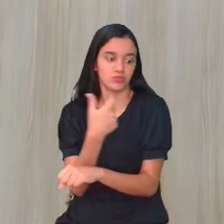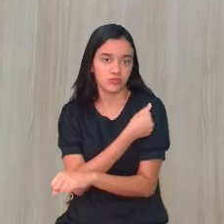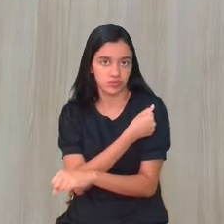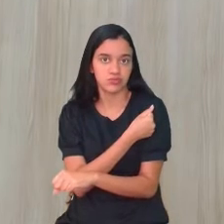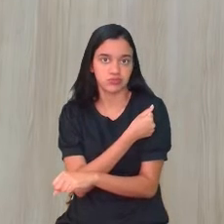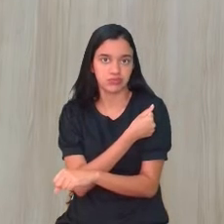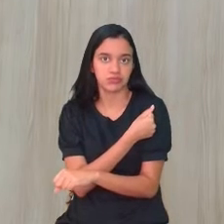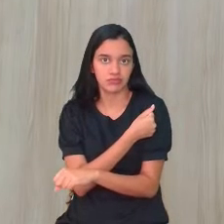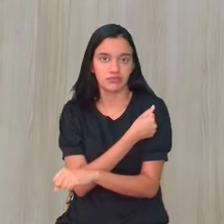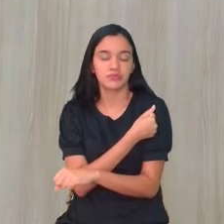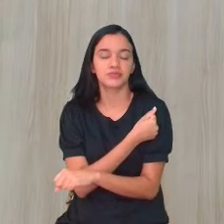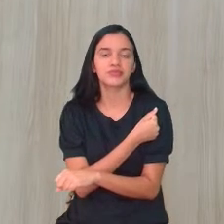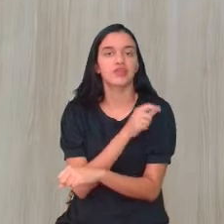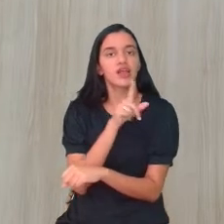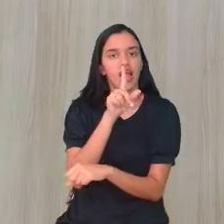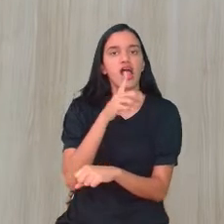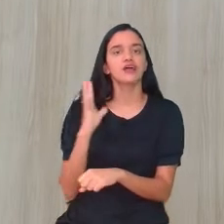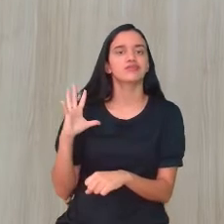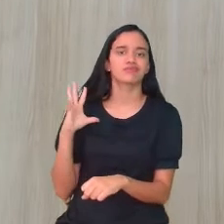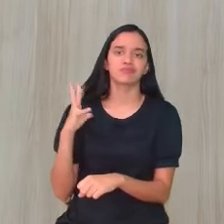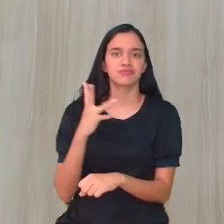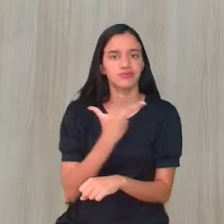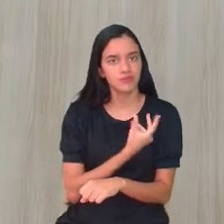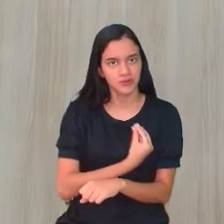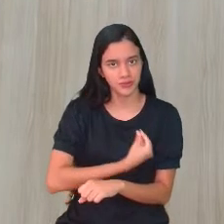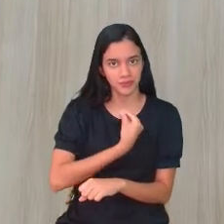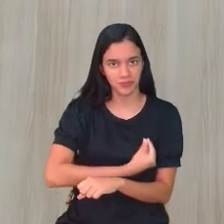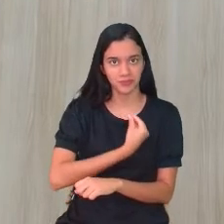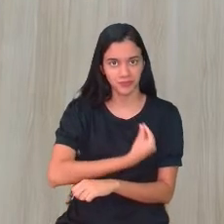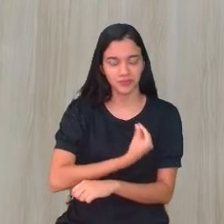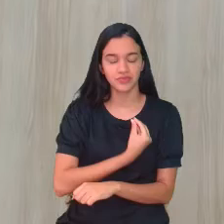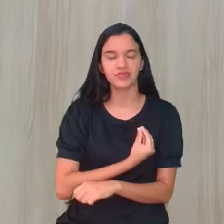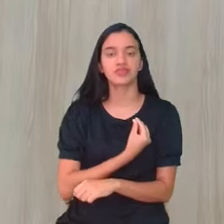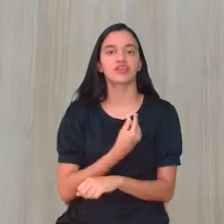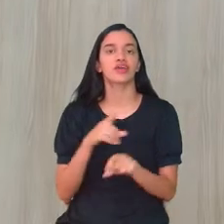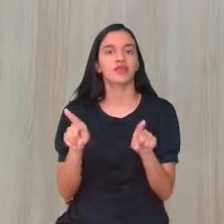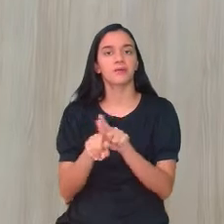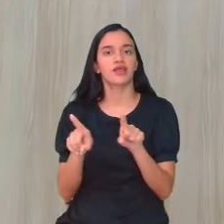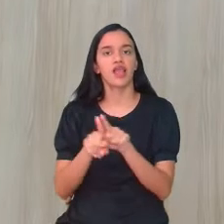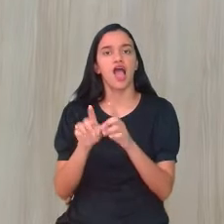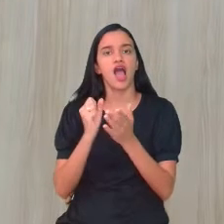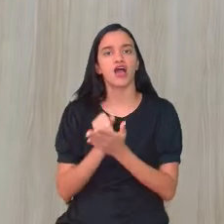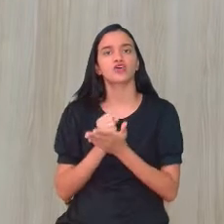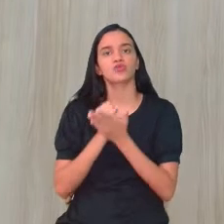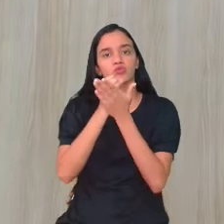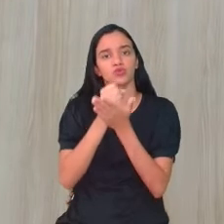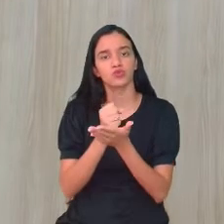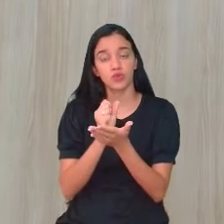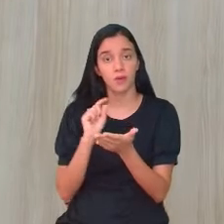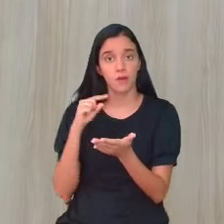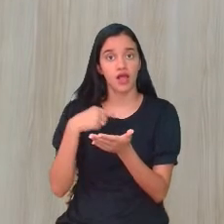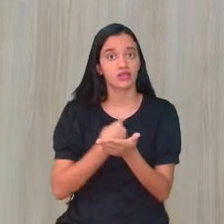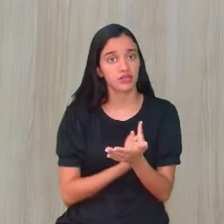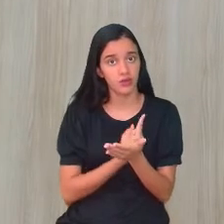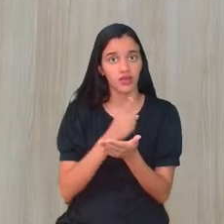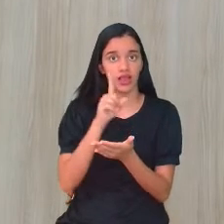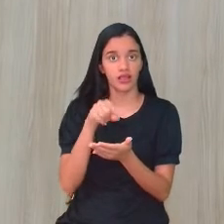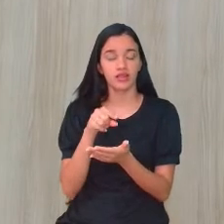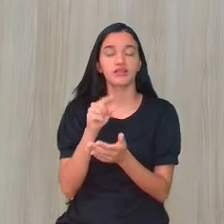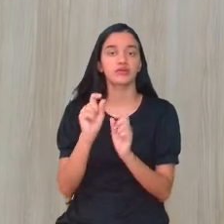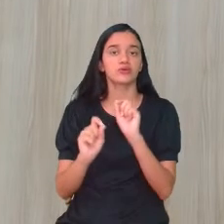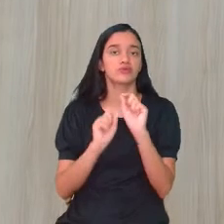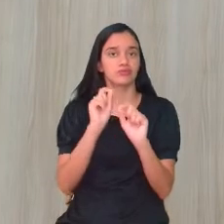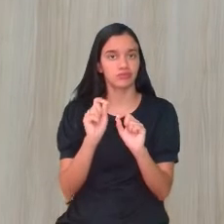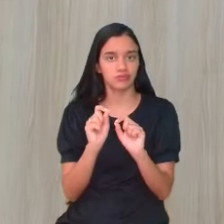né? Vacinas, elas salvam vidas, né? Vacinas ajudam para que a gente, né, não venha a